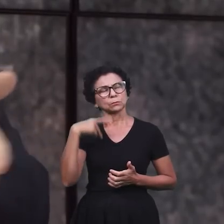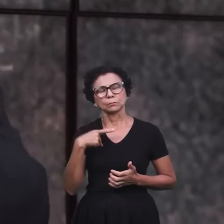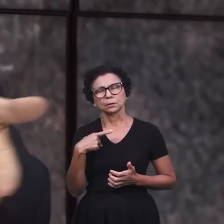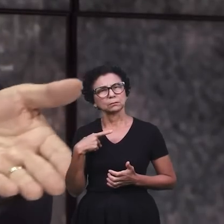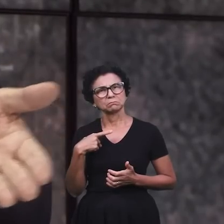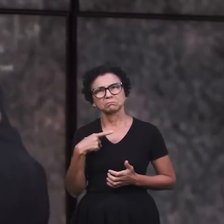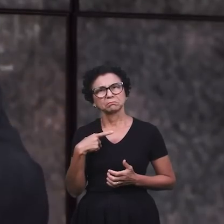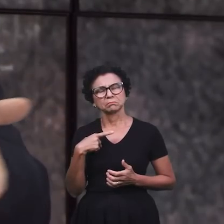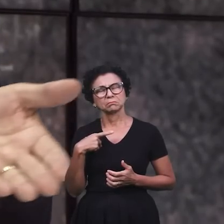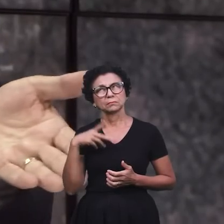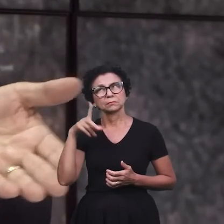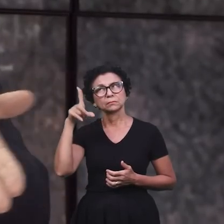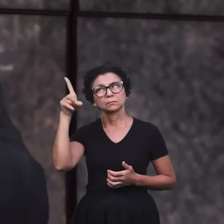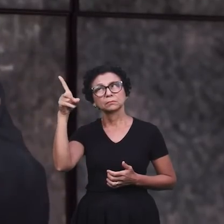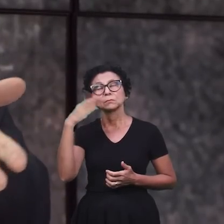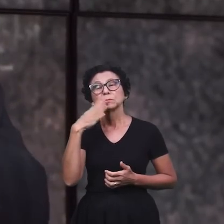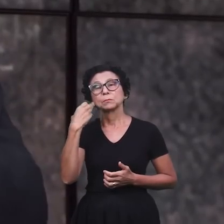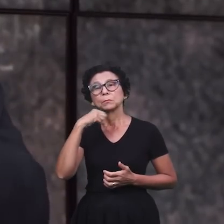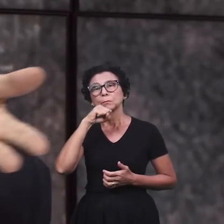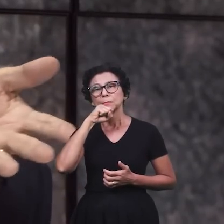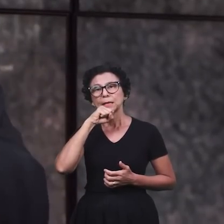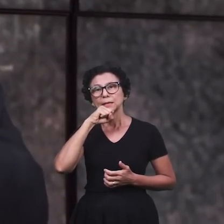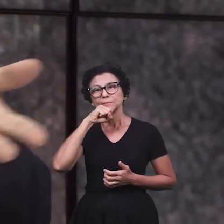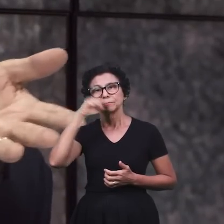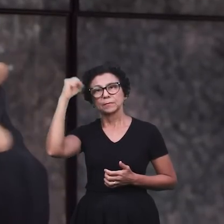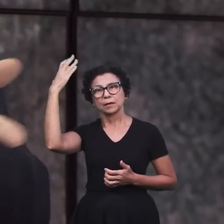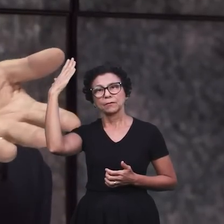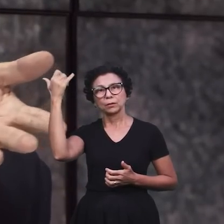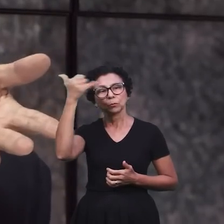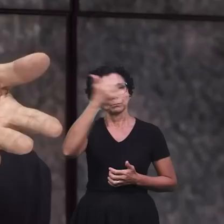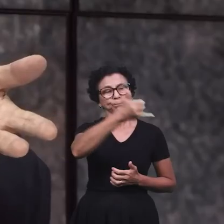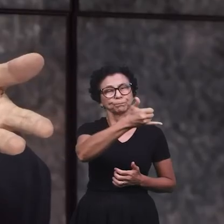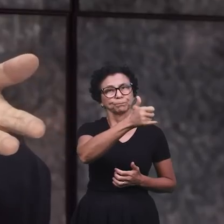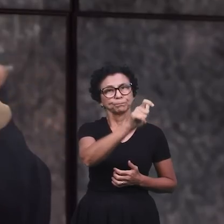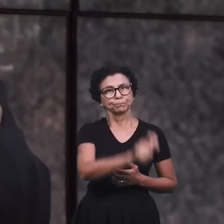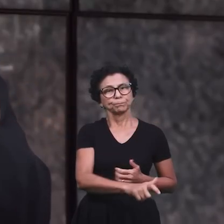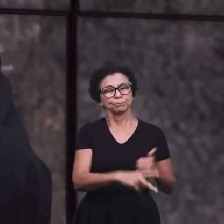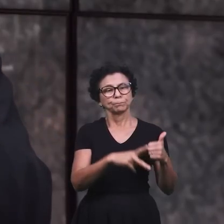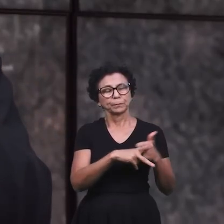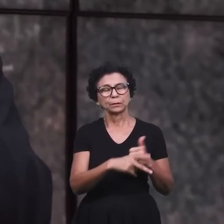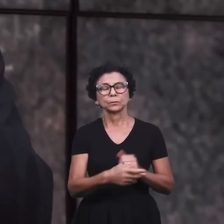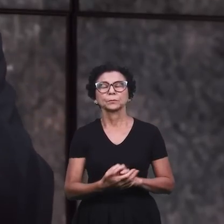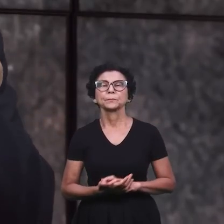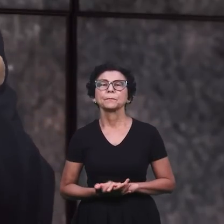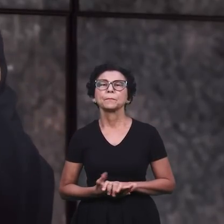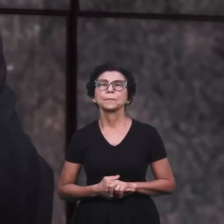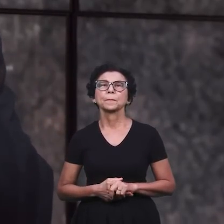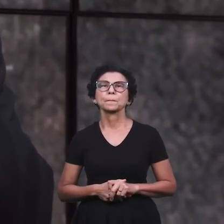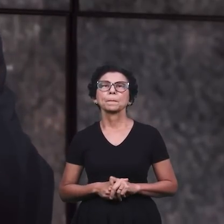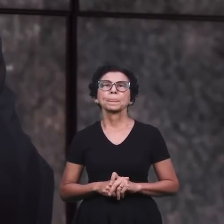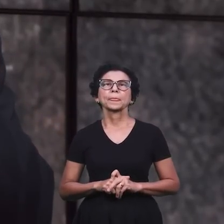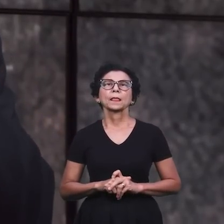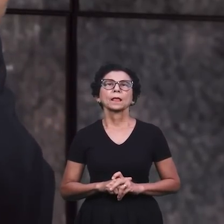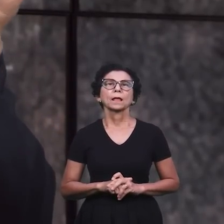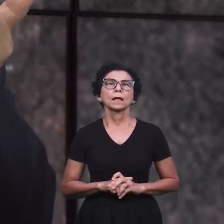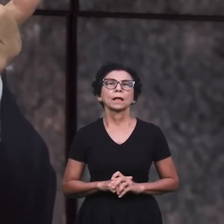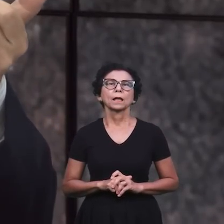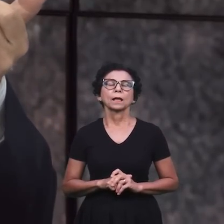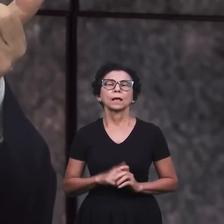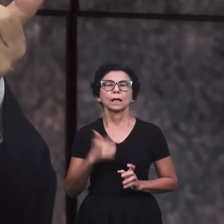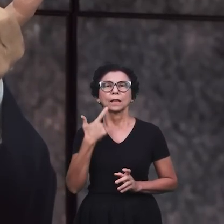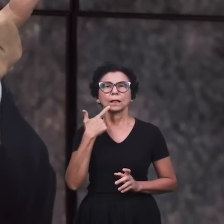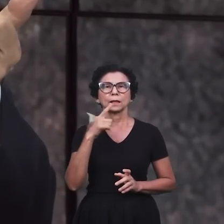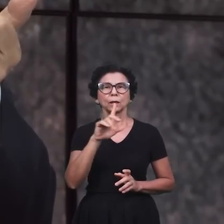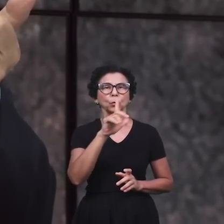Quando tudo se tratava, a língua tratada era o grego, né? A palavra sobre